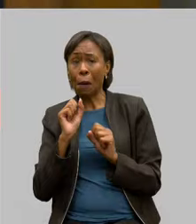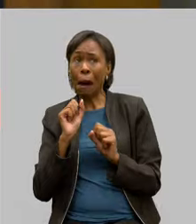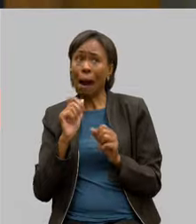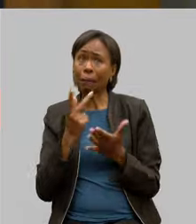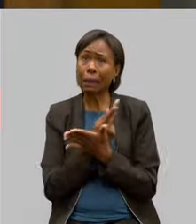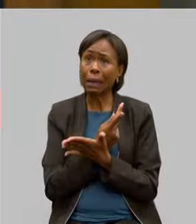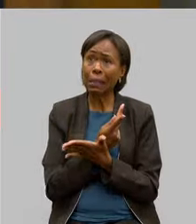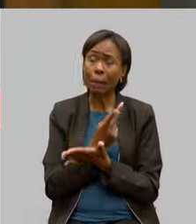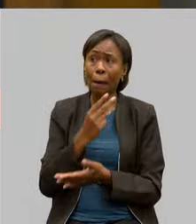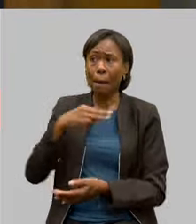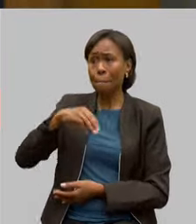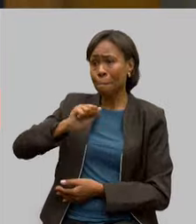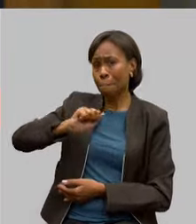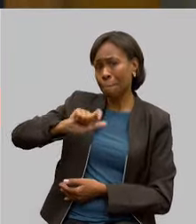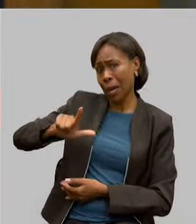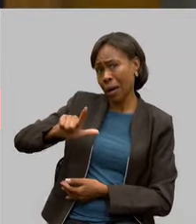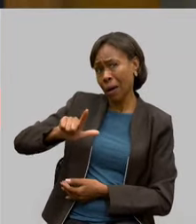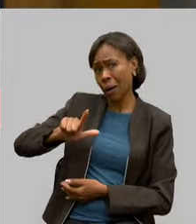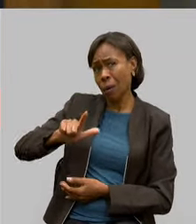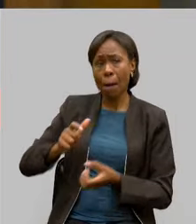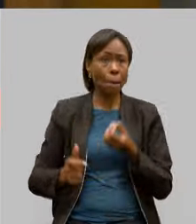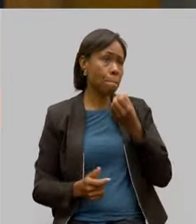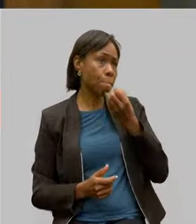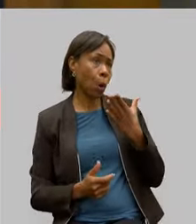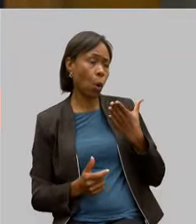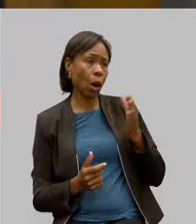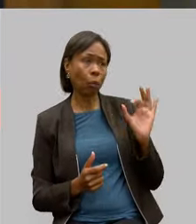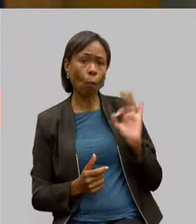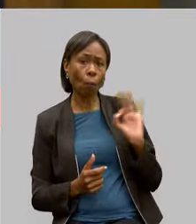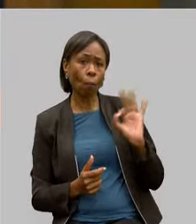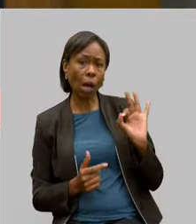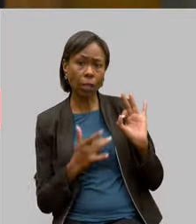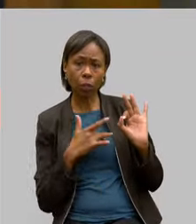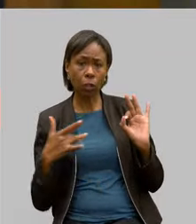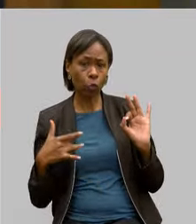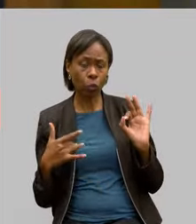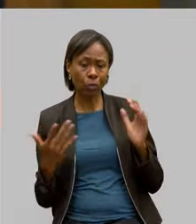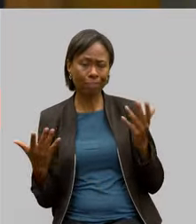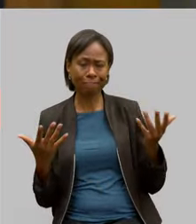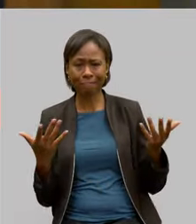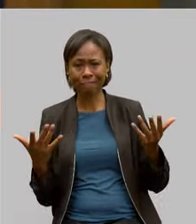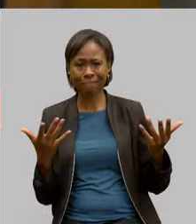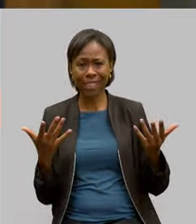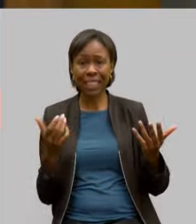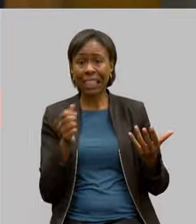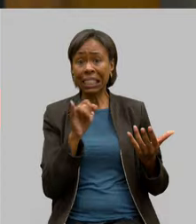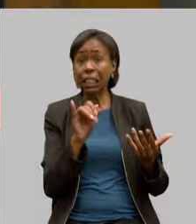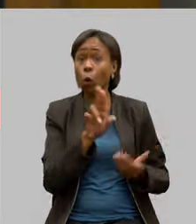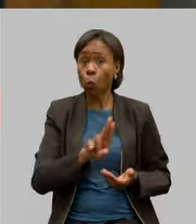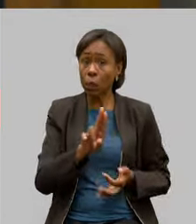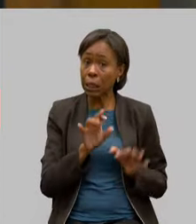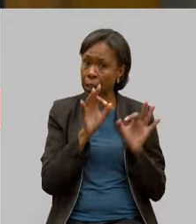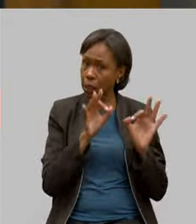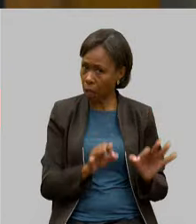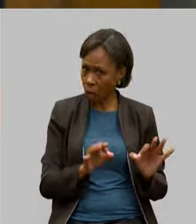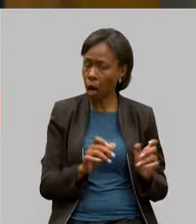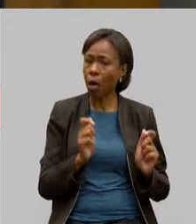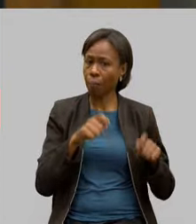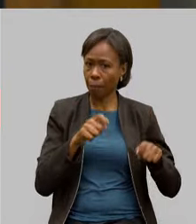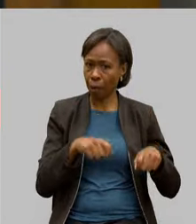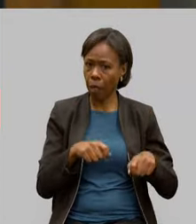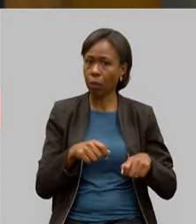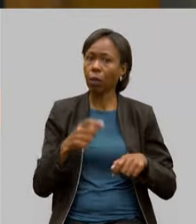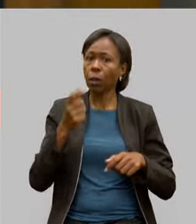tenha nenhum benefício à saúde da população se utilizada da forma correta nós precisamos